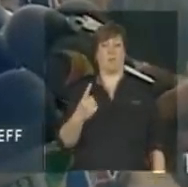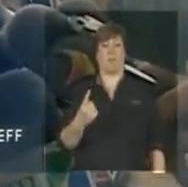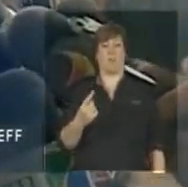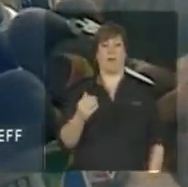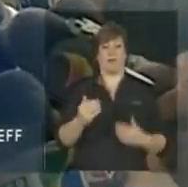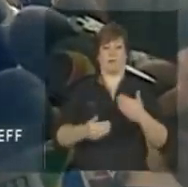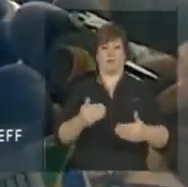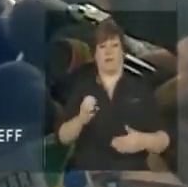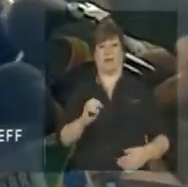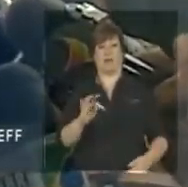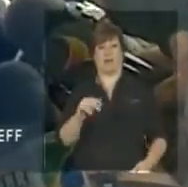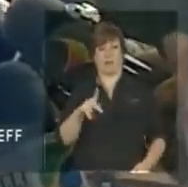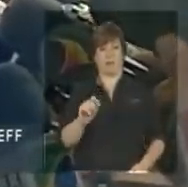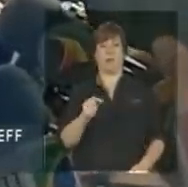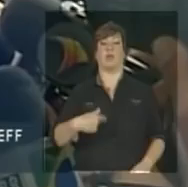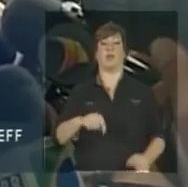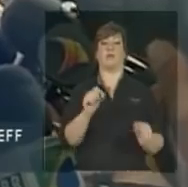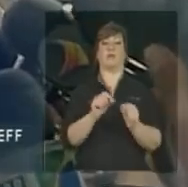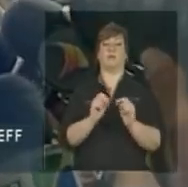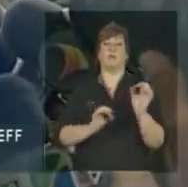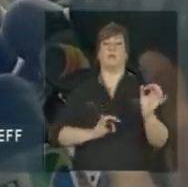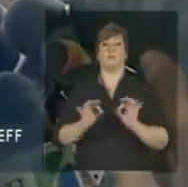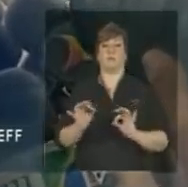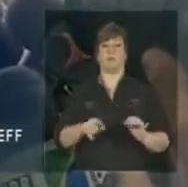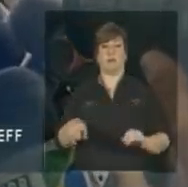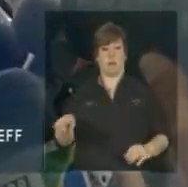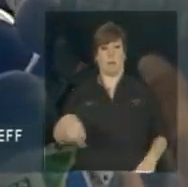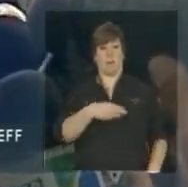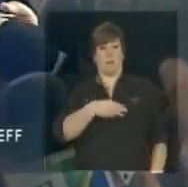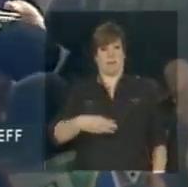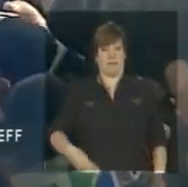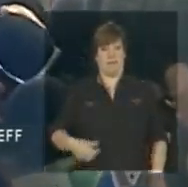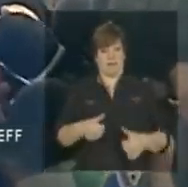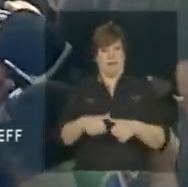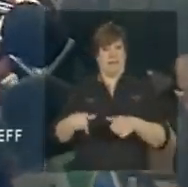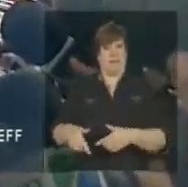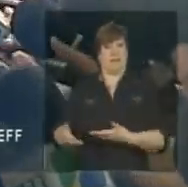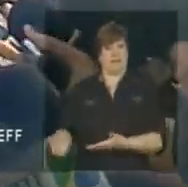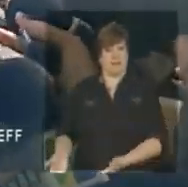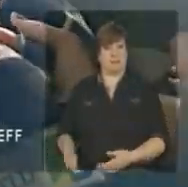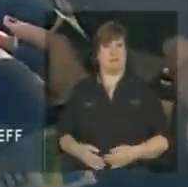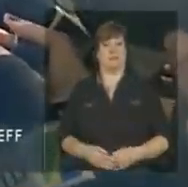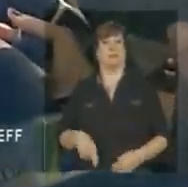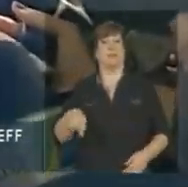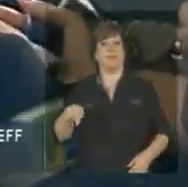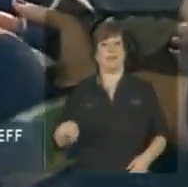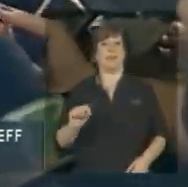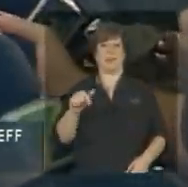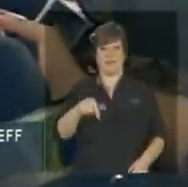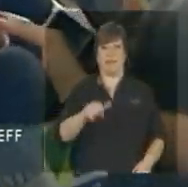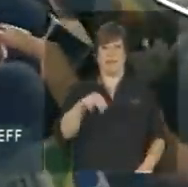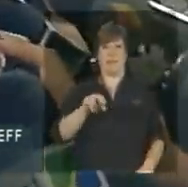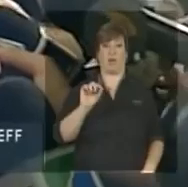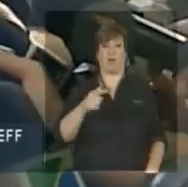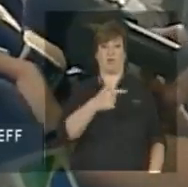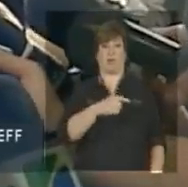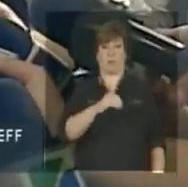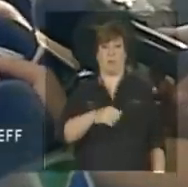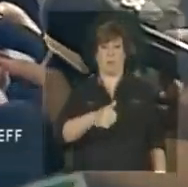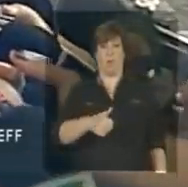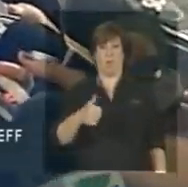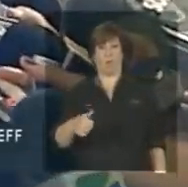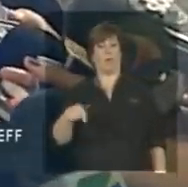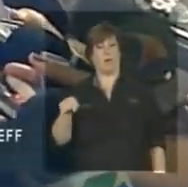Nós recompusemos e reconfiguramos. O ministro está aqui, ele, neste ano de 2011,